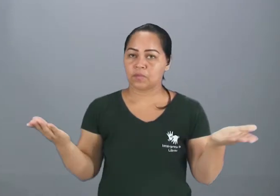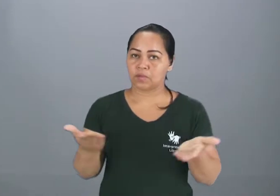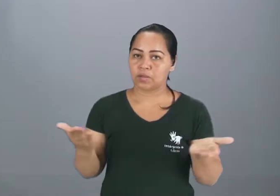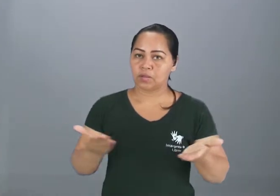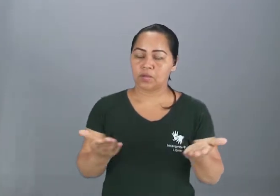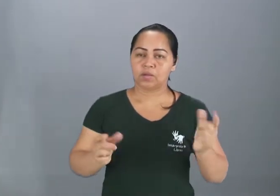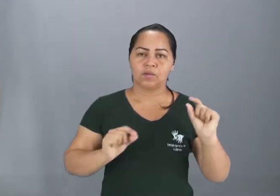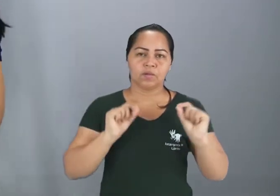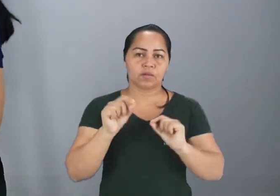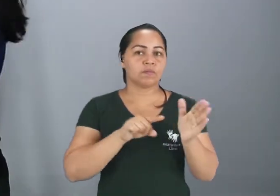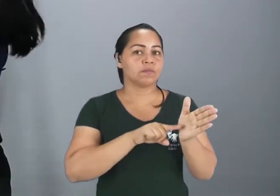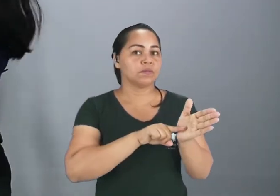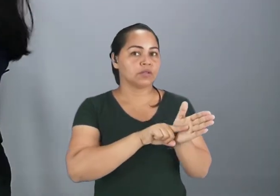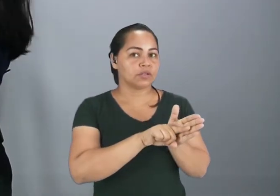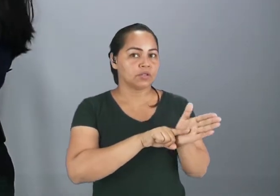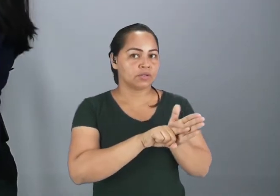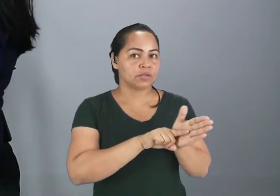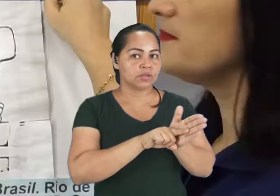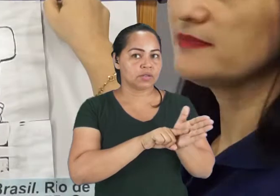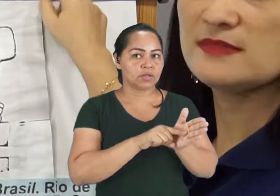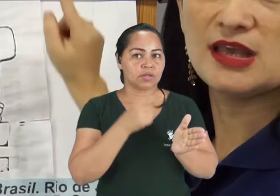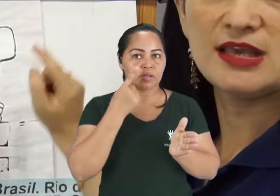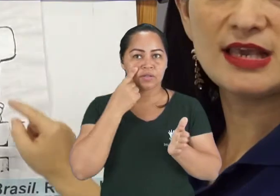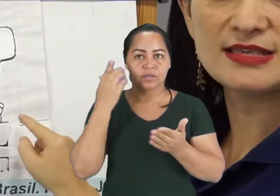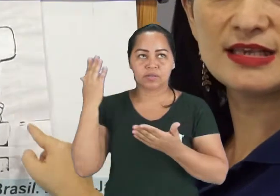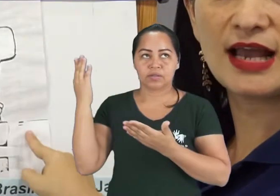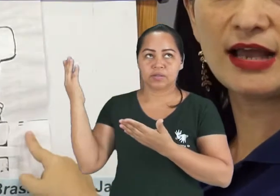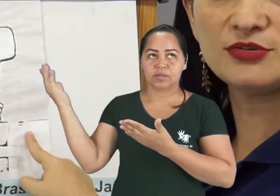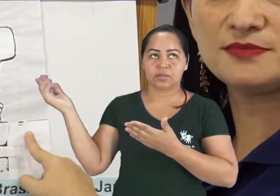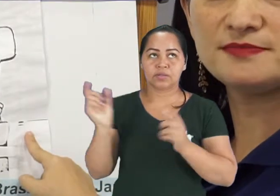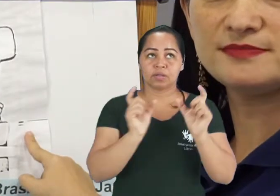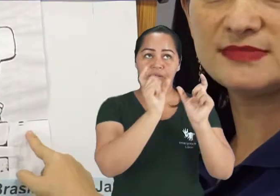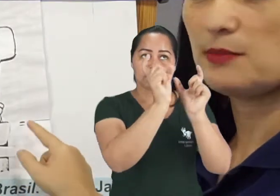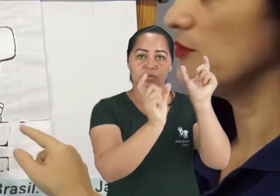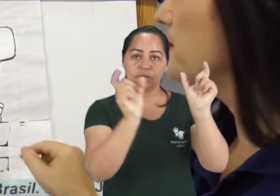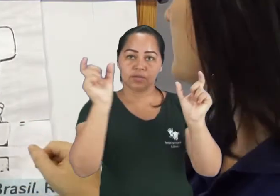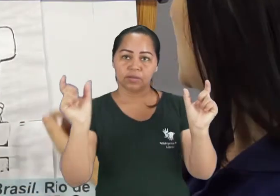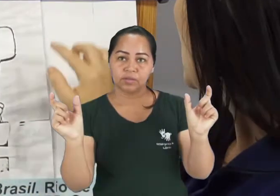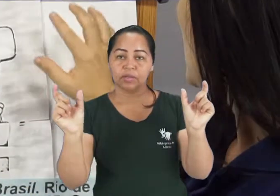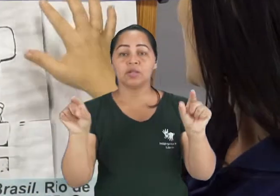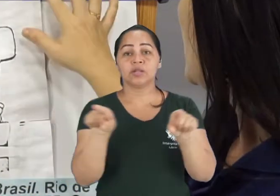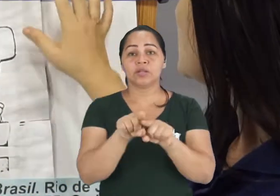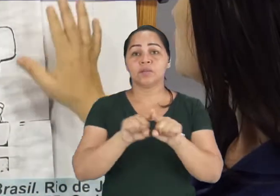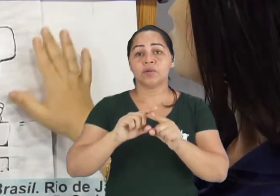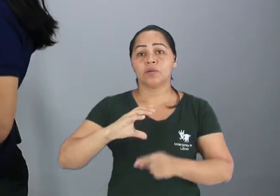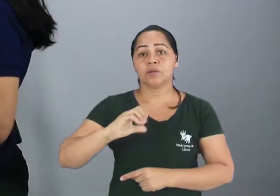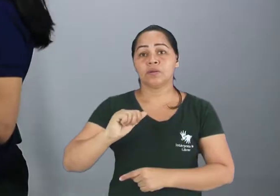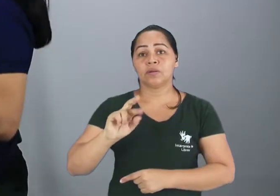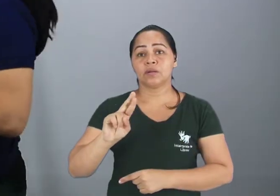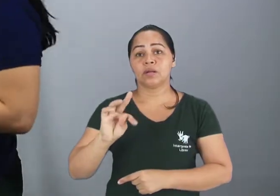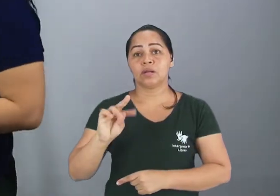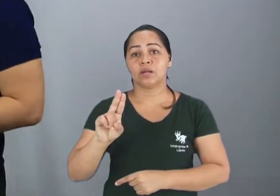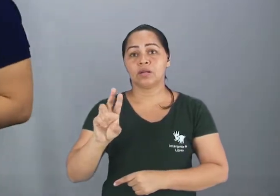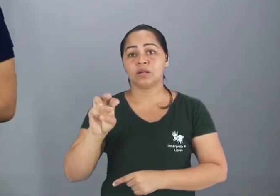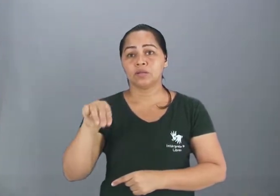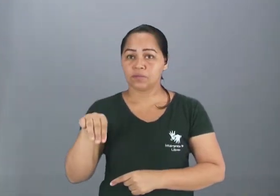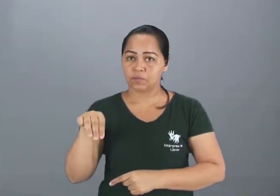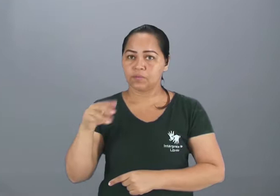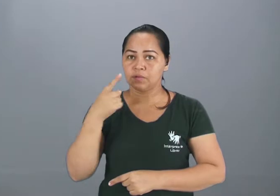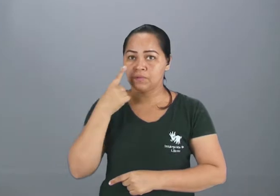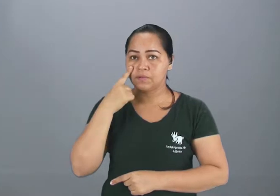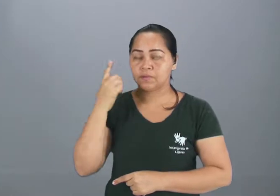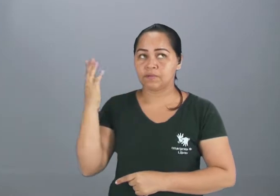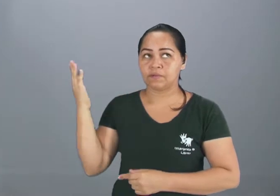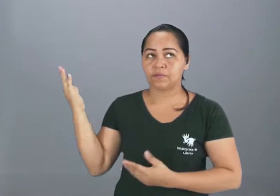vamos analisar essa tirinha aqui e esse carto, tá bom? Esses dois a gente vai fazer essa análise e